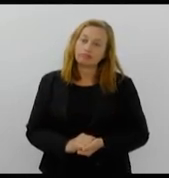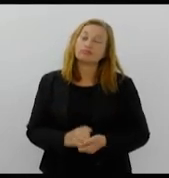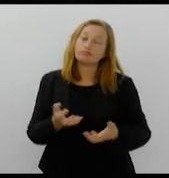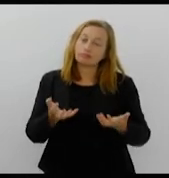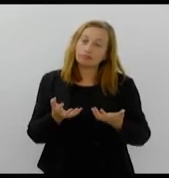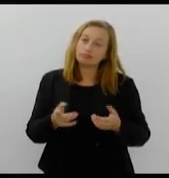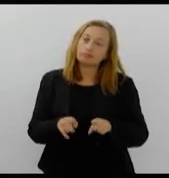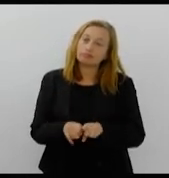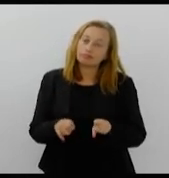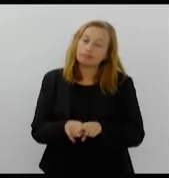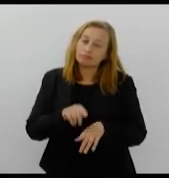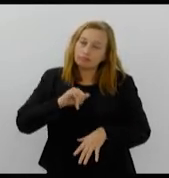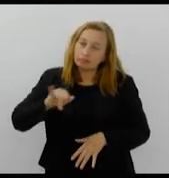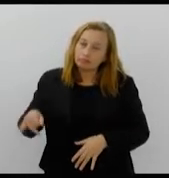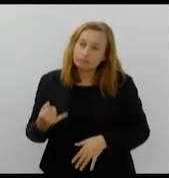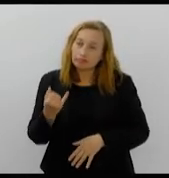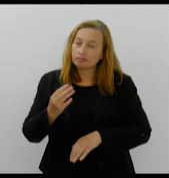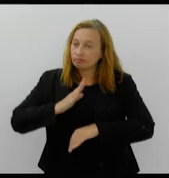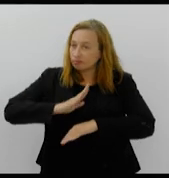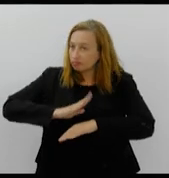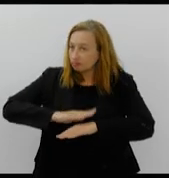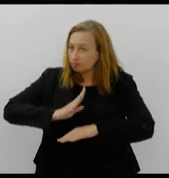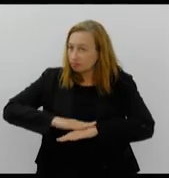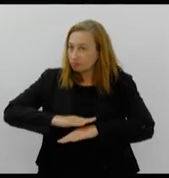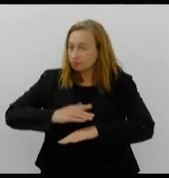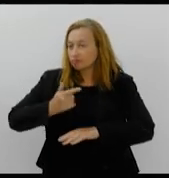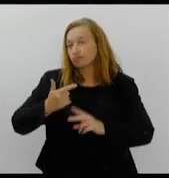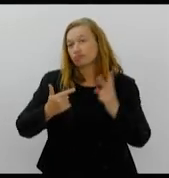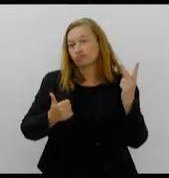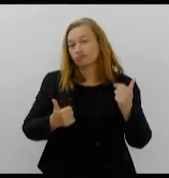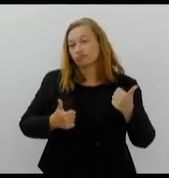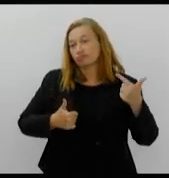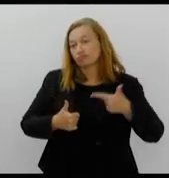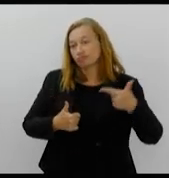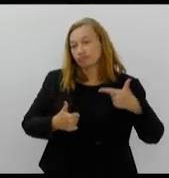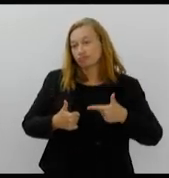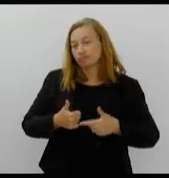Quero também aproveitar esse momento para trazer um segundo assunto.